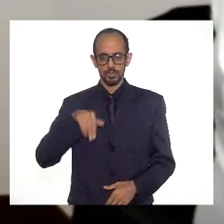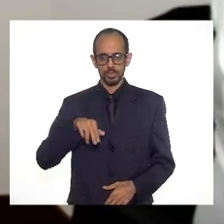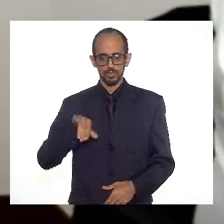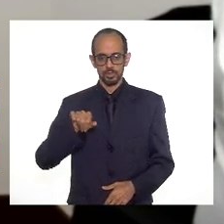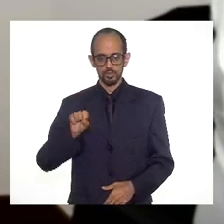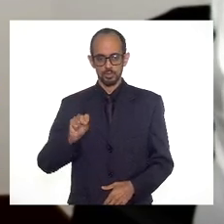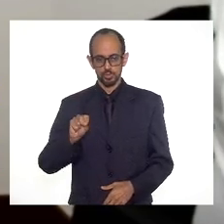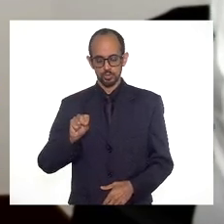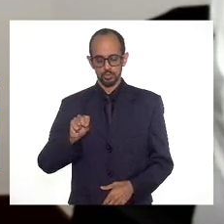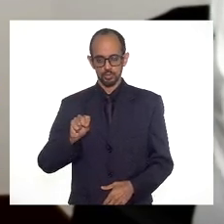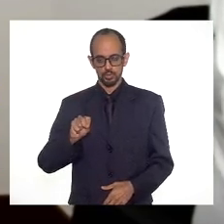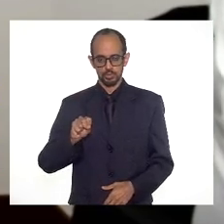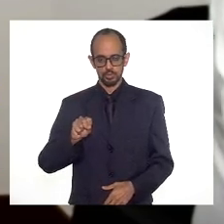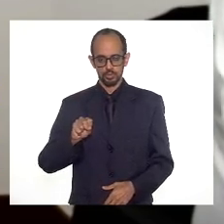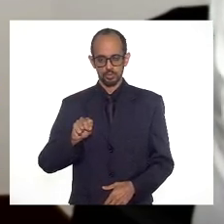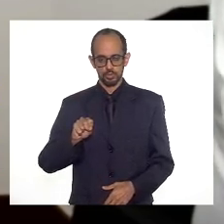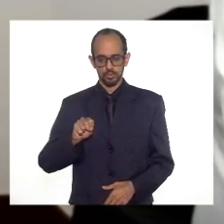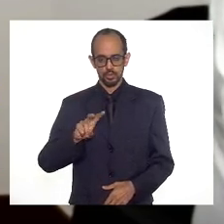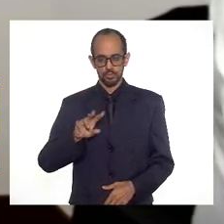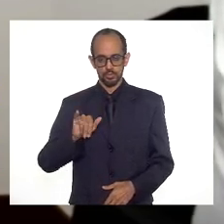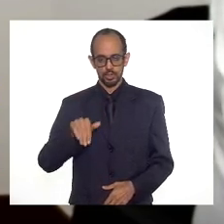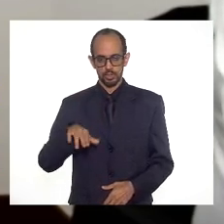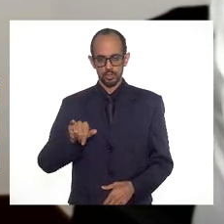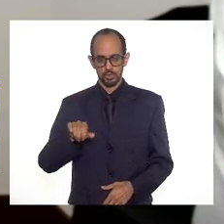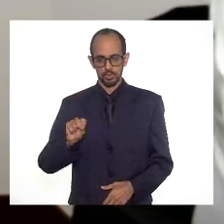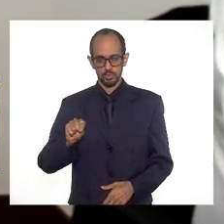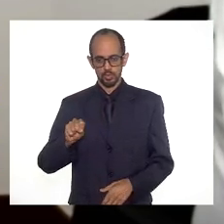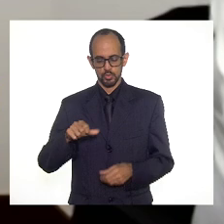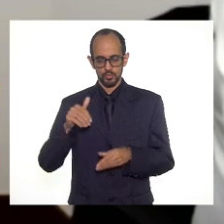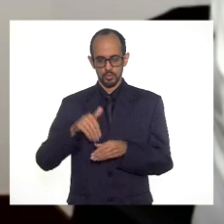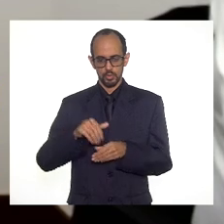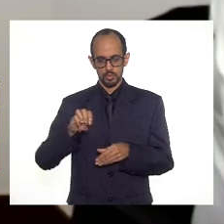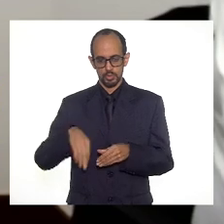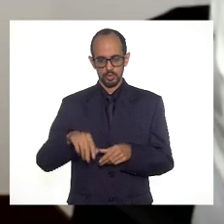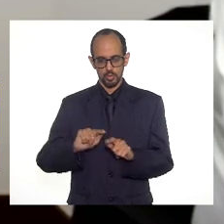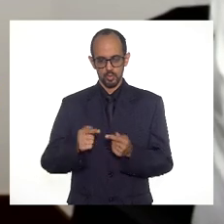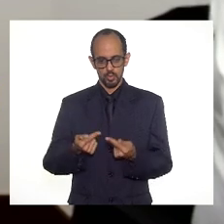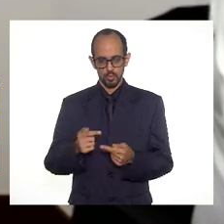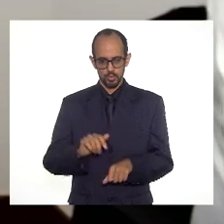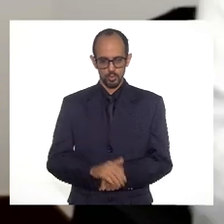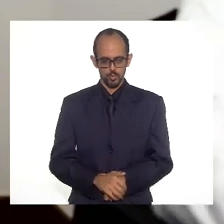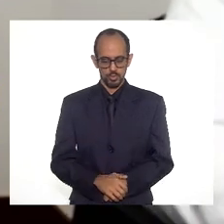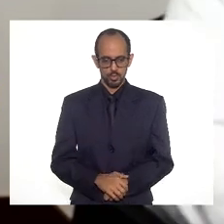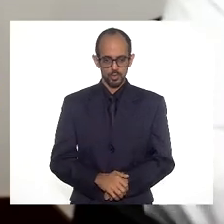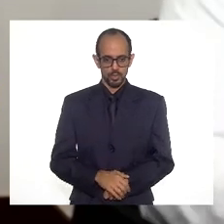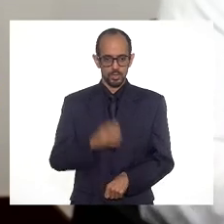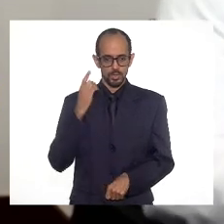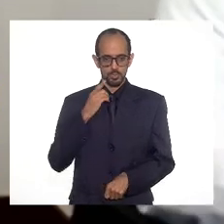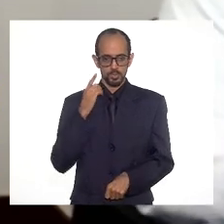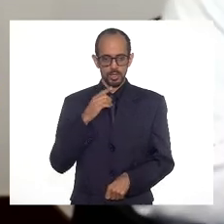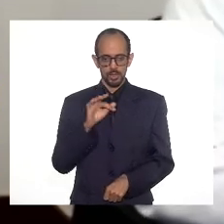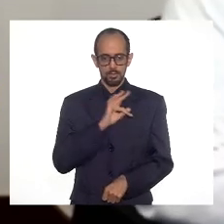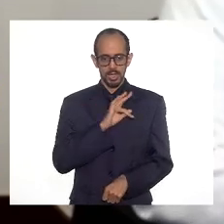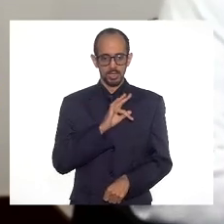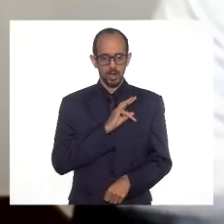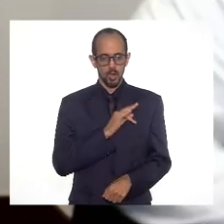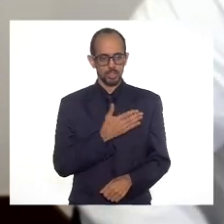Deputado Marcos Vinícius votou sim no grupo. Deputada Marta Rocha.